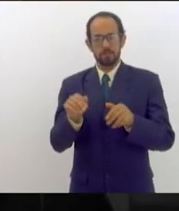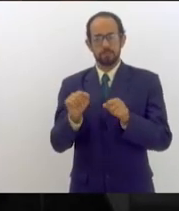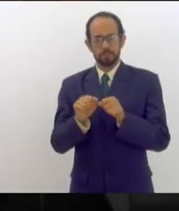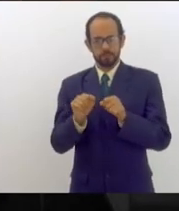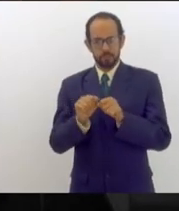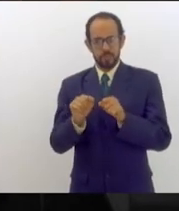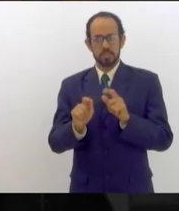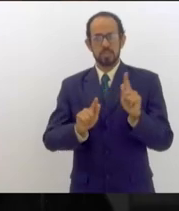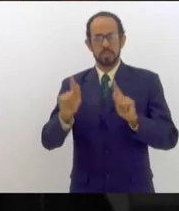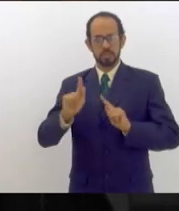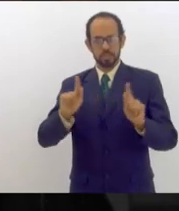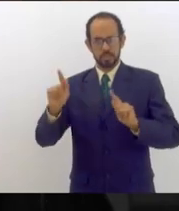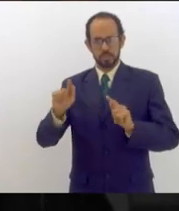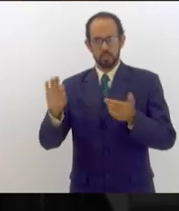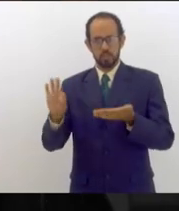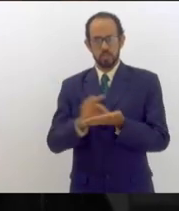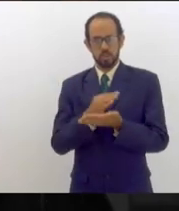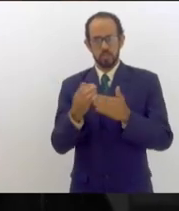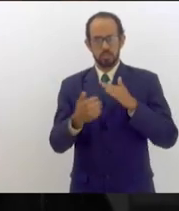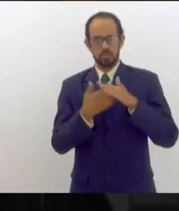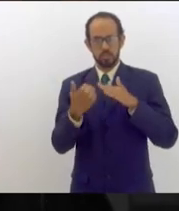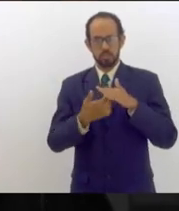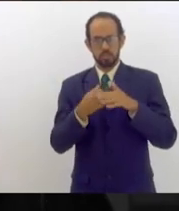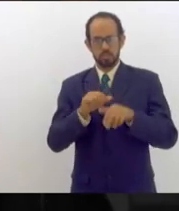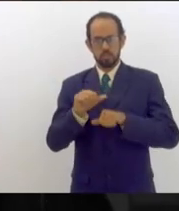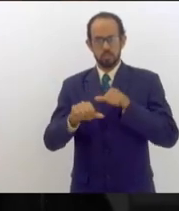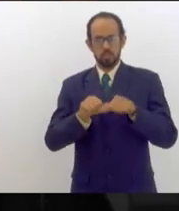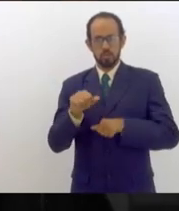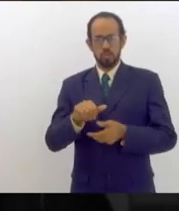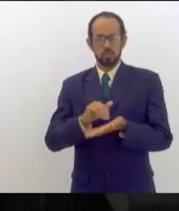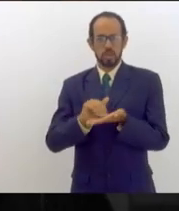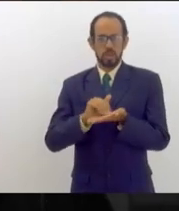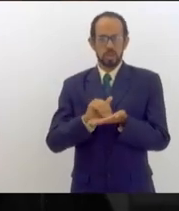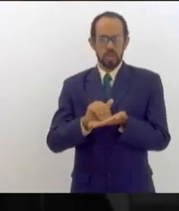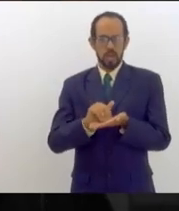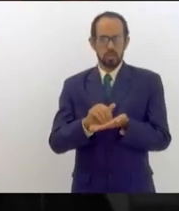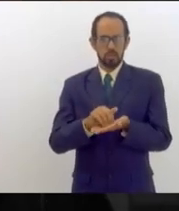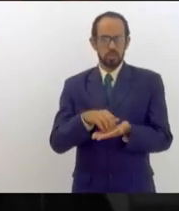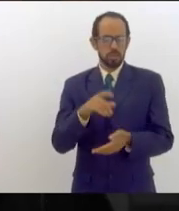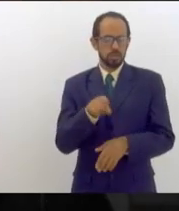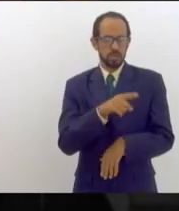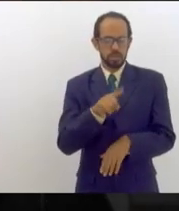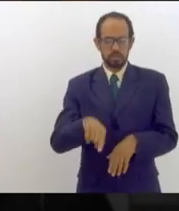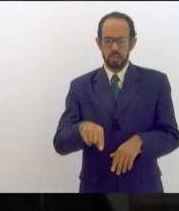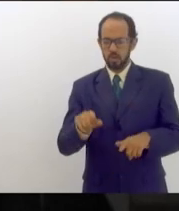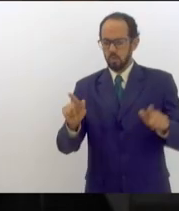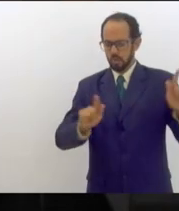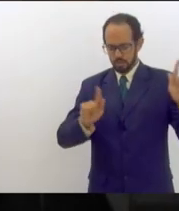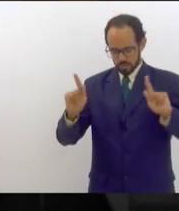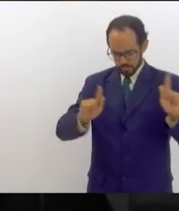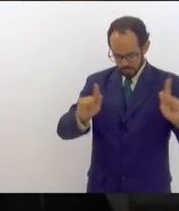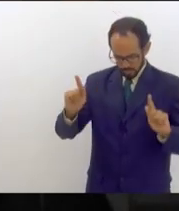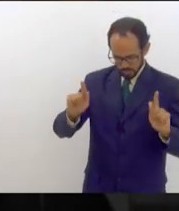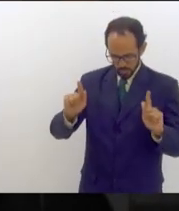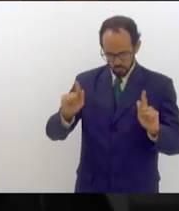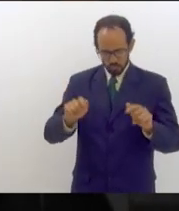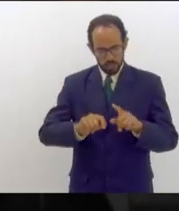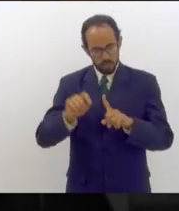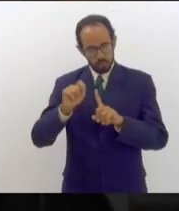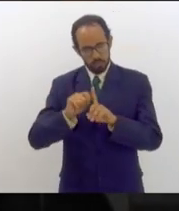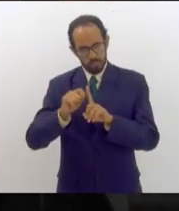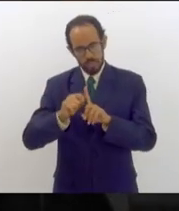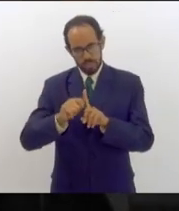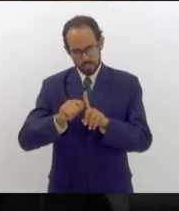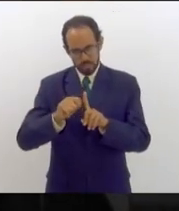contratou A empresa mudou o secretário entrou um novo secretário suspendeu licitação ficaram meses de definição